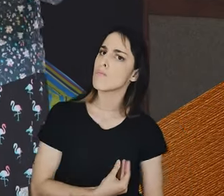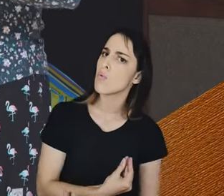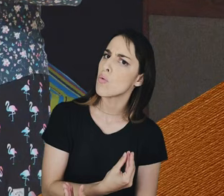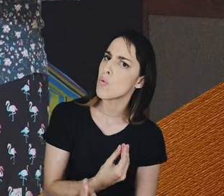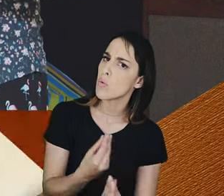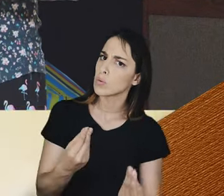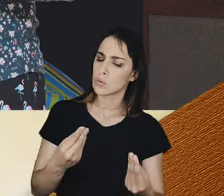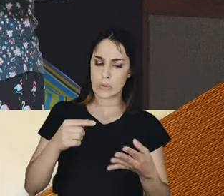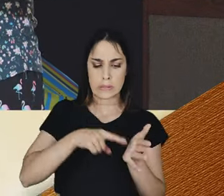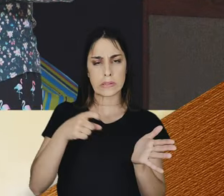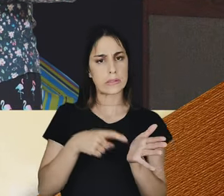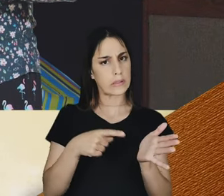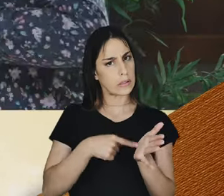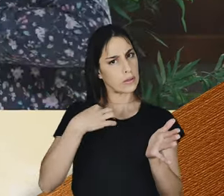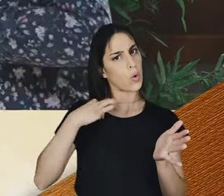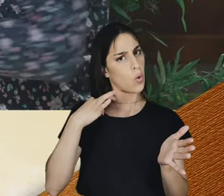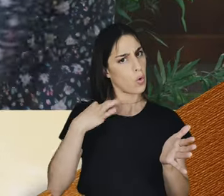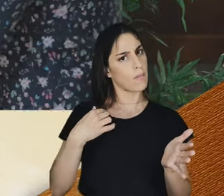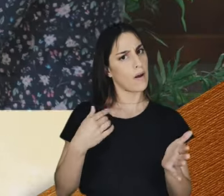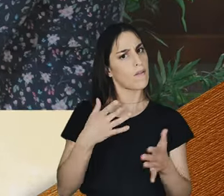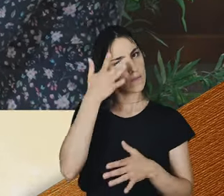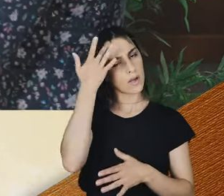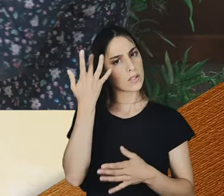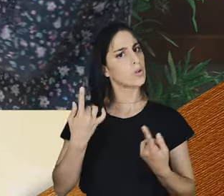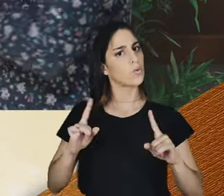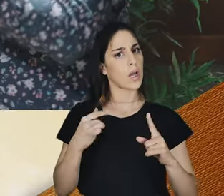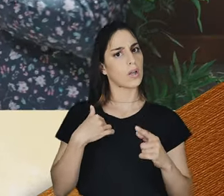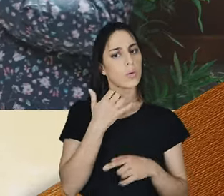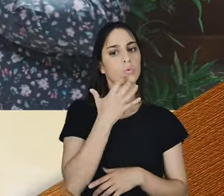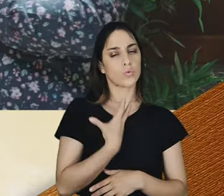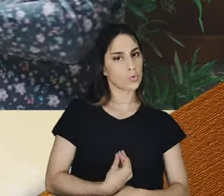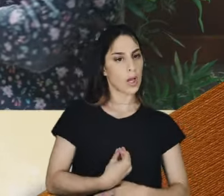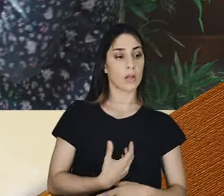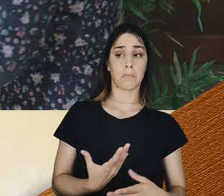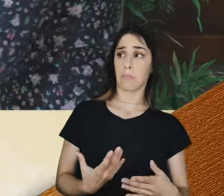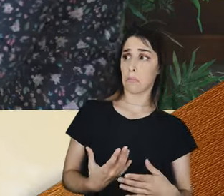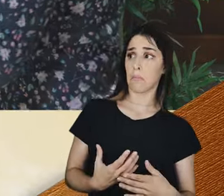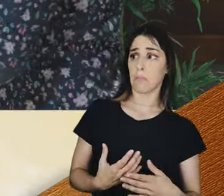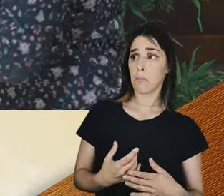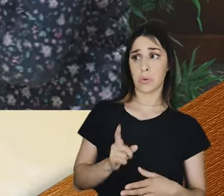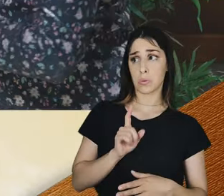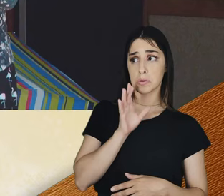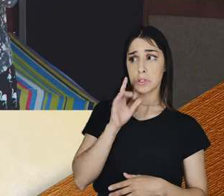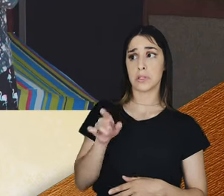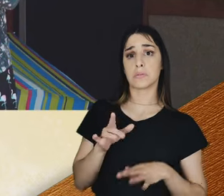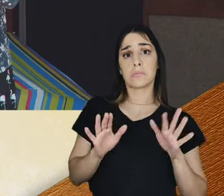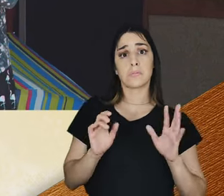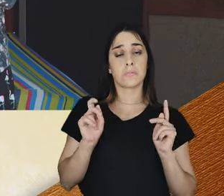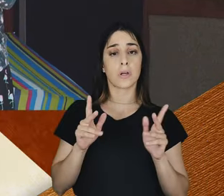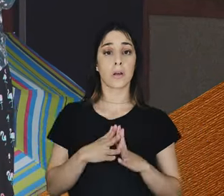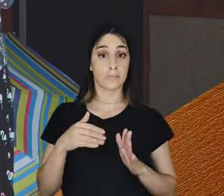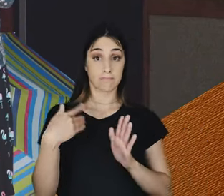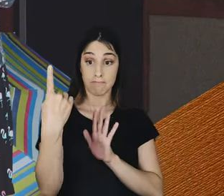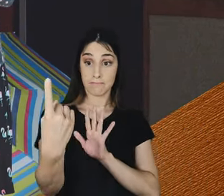E não vai ser muito fácil agradar-me, ok? Quem diria? Mas vamos então. Claro que sim. Vamos, podemos o primeiro começar. Modelo,